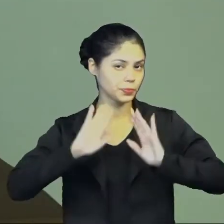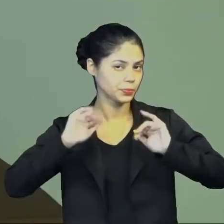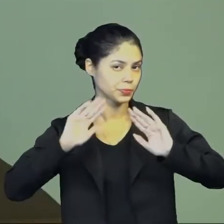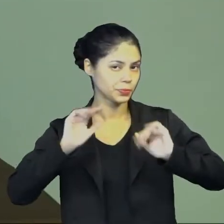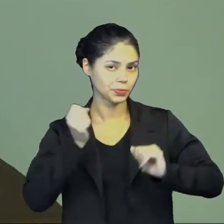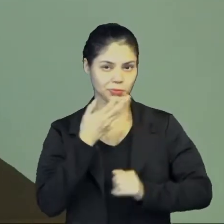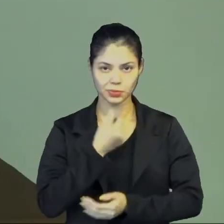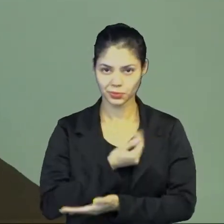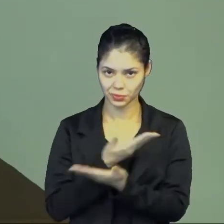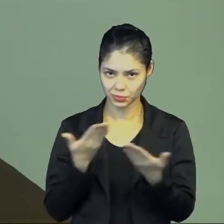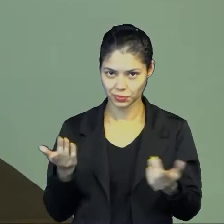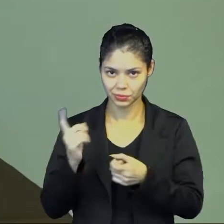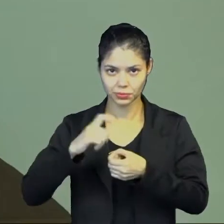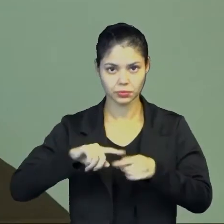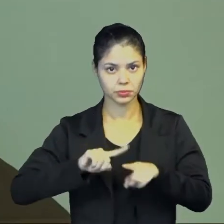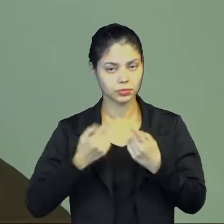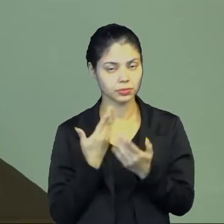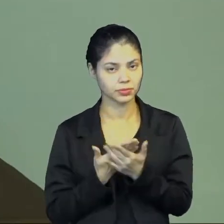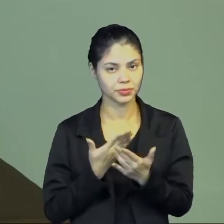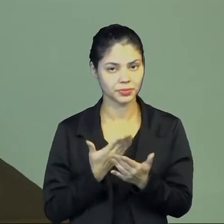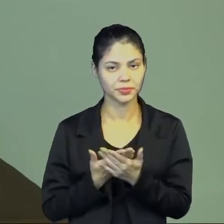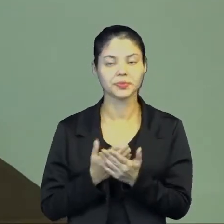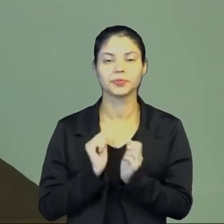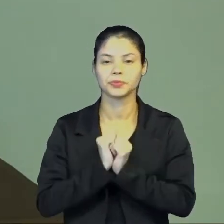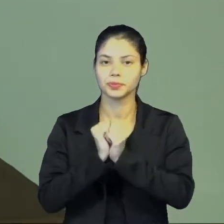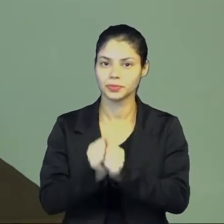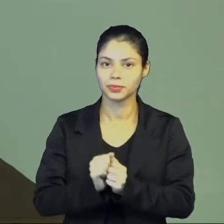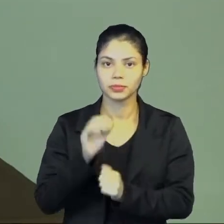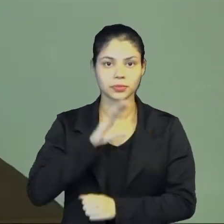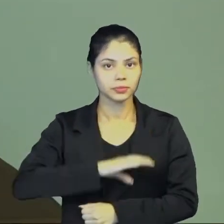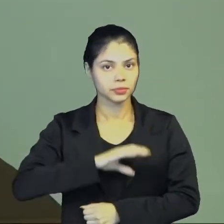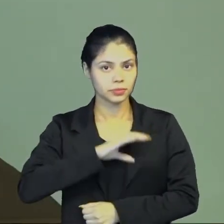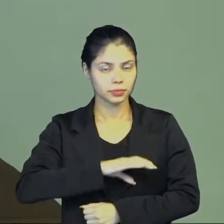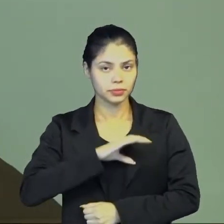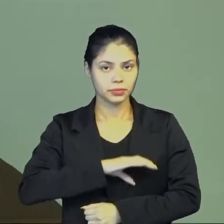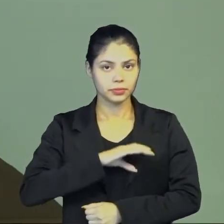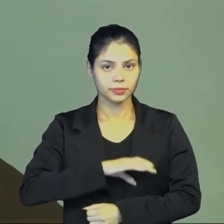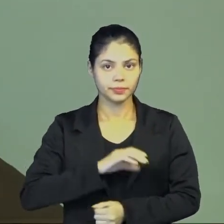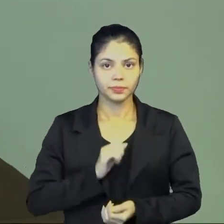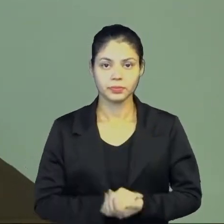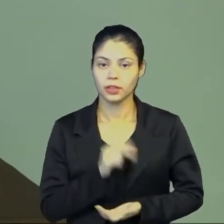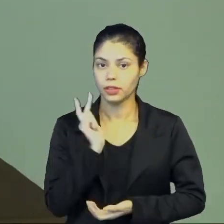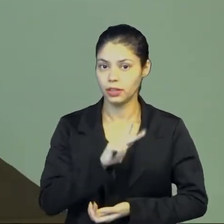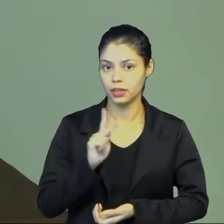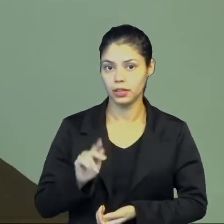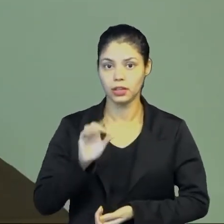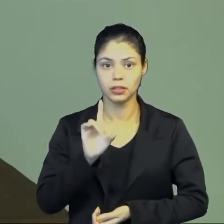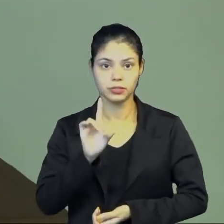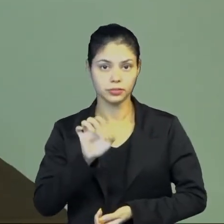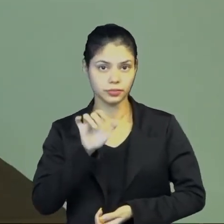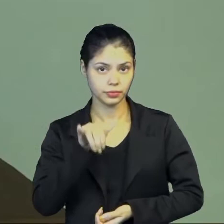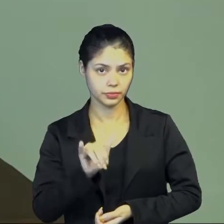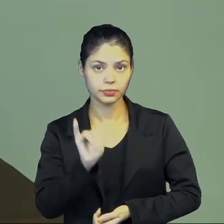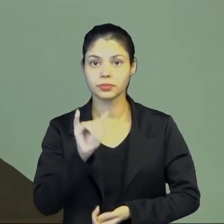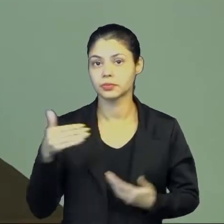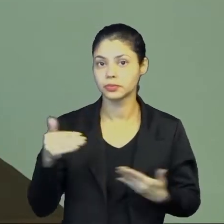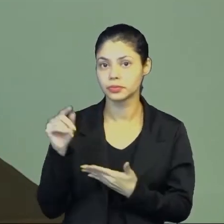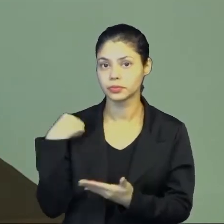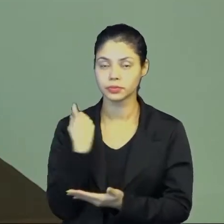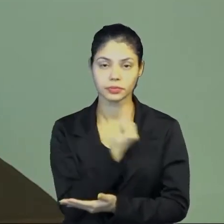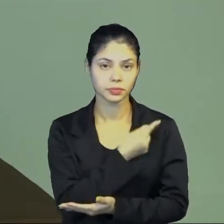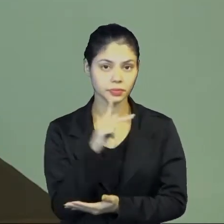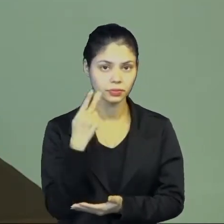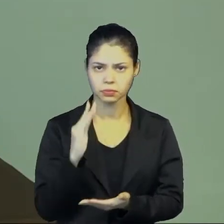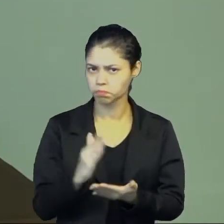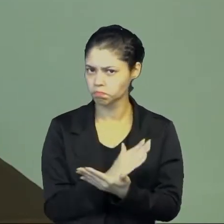Olá pessoal, tudo bem? Estou de volta para mais uma aula com vocês de língua portuguesa. Sou a professora Deli e hoje vamos falar